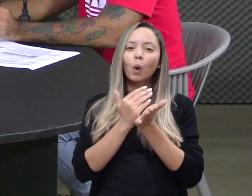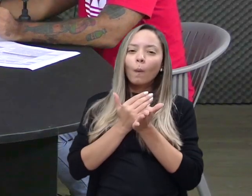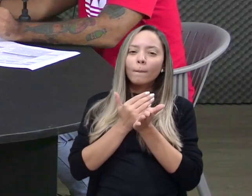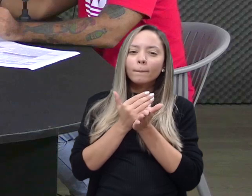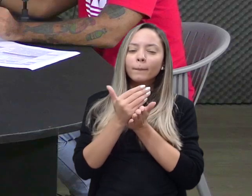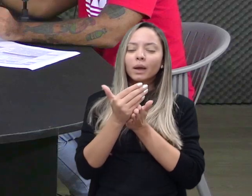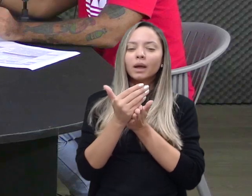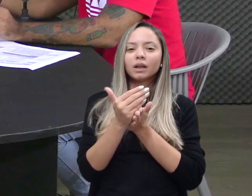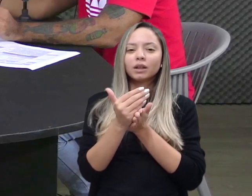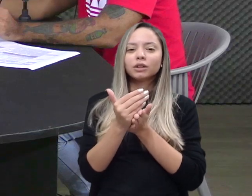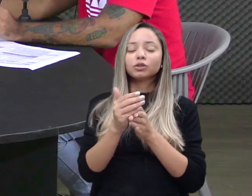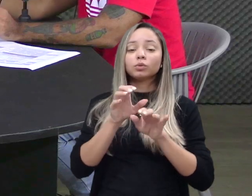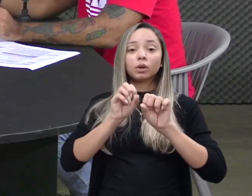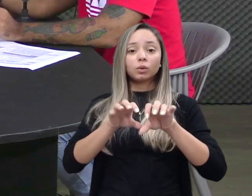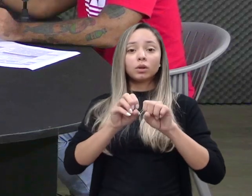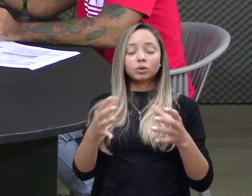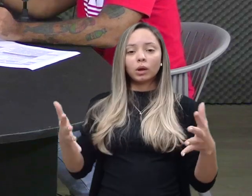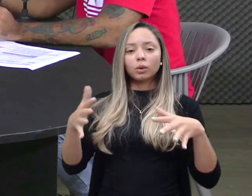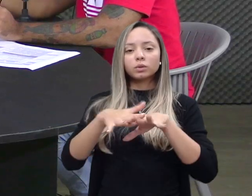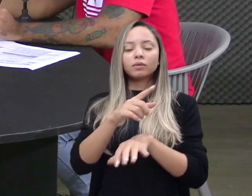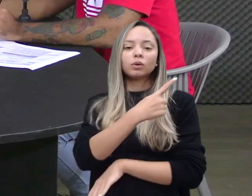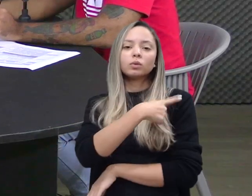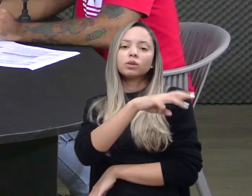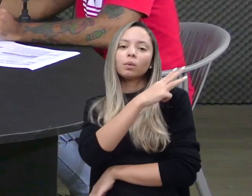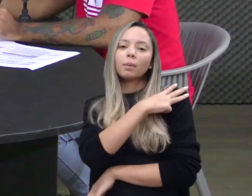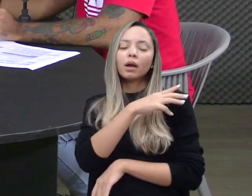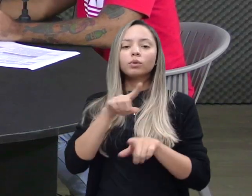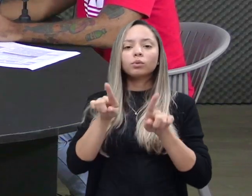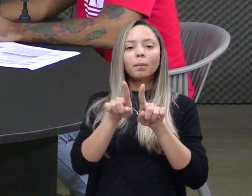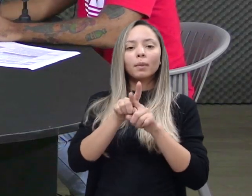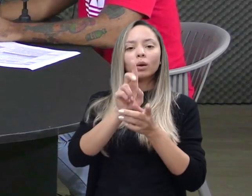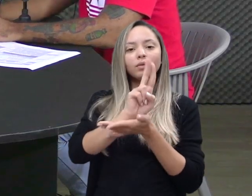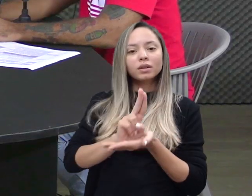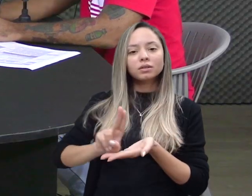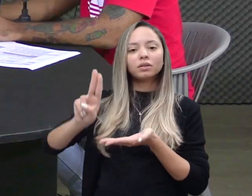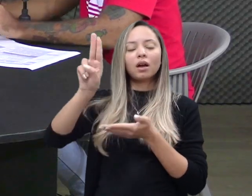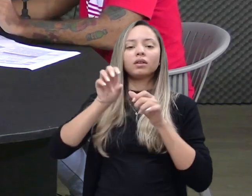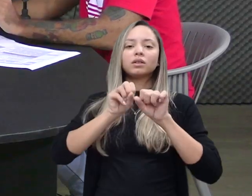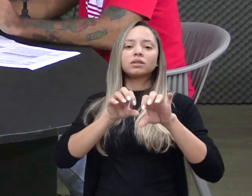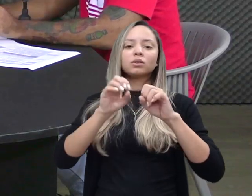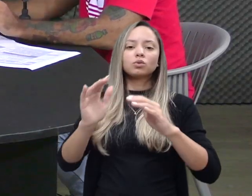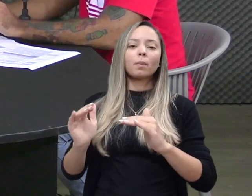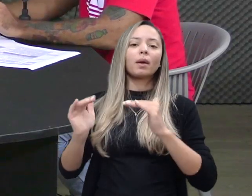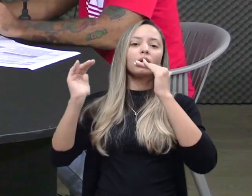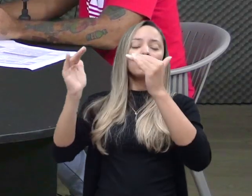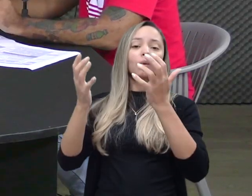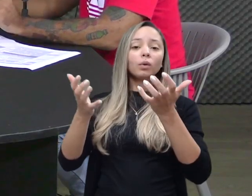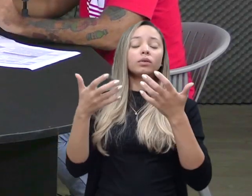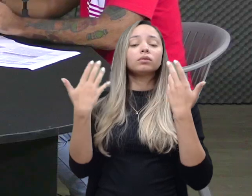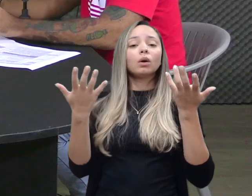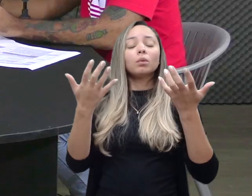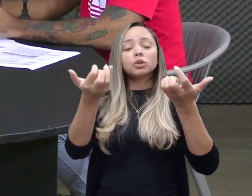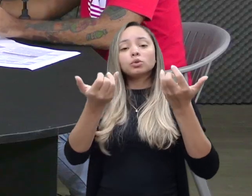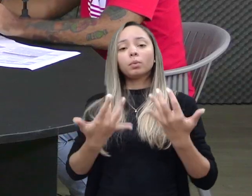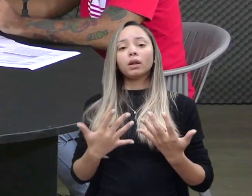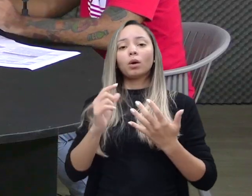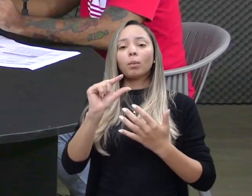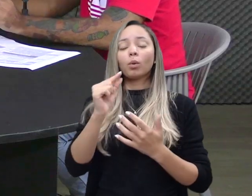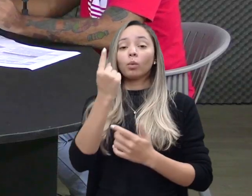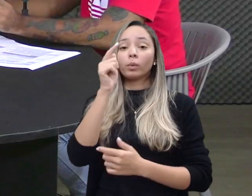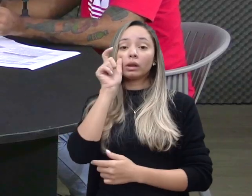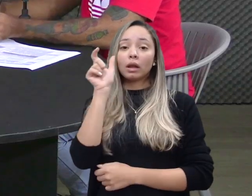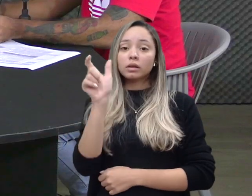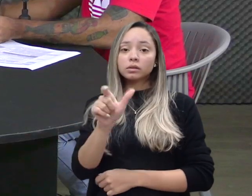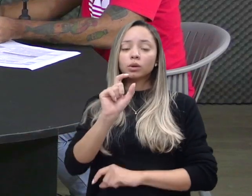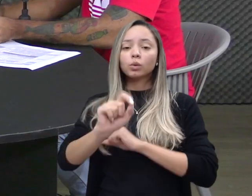a educação inclusiva no ensino médio, na universidade, no ensino superior, e falar um pouquinho sobre uma coisa que eu acho bem interessante, vocês falam sobre